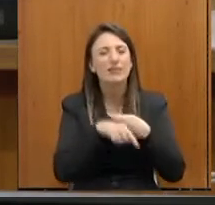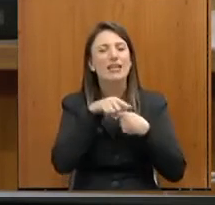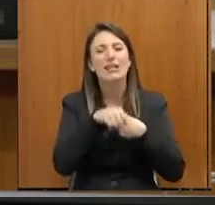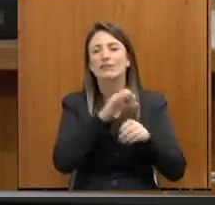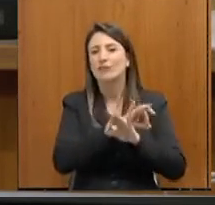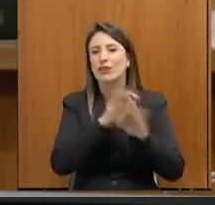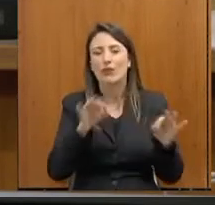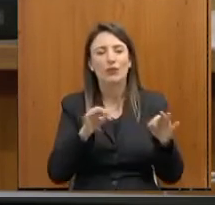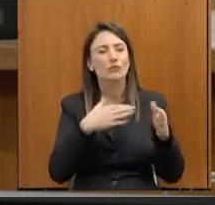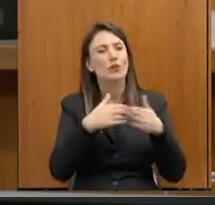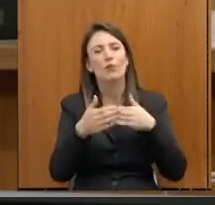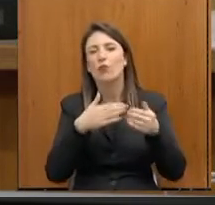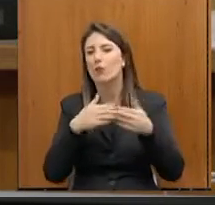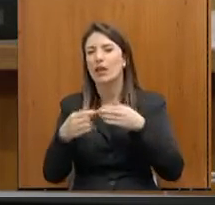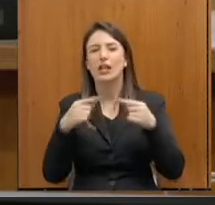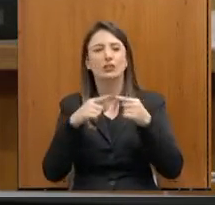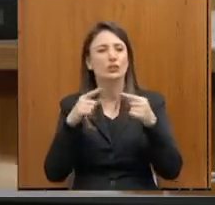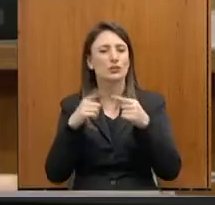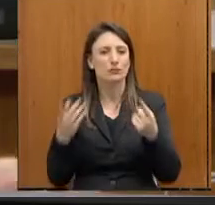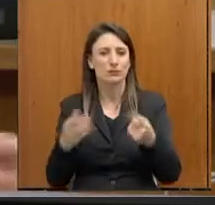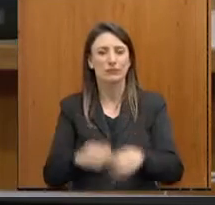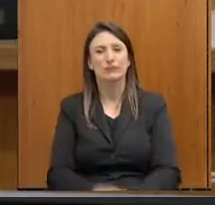em qualquer posicionamento